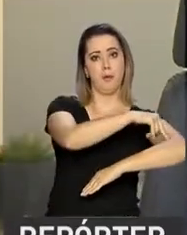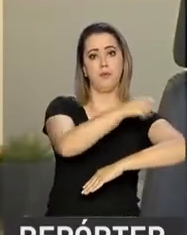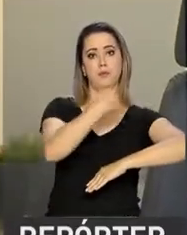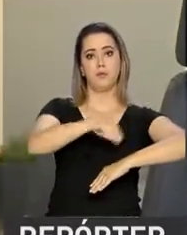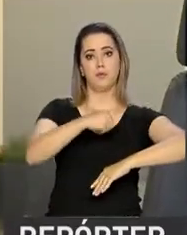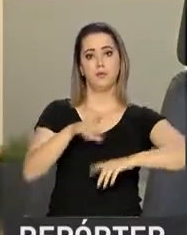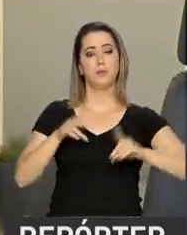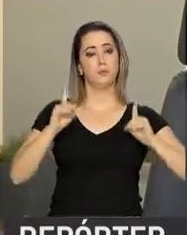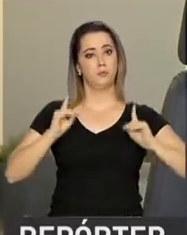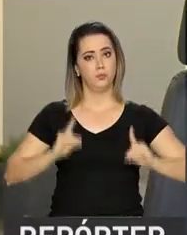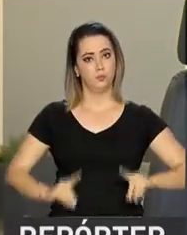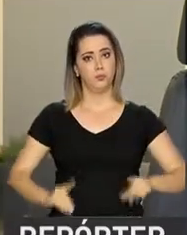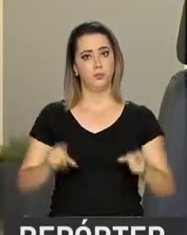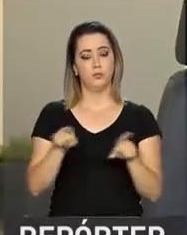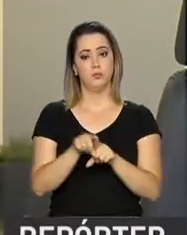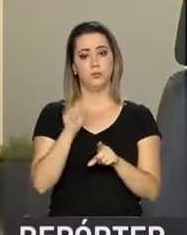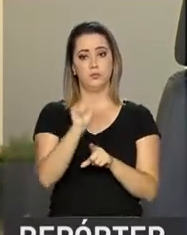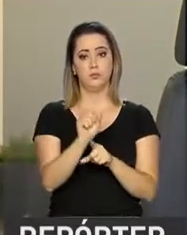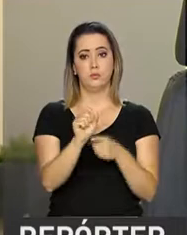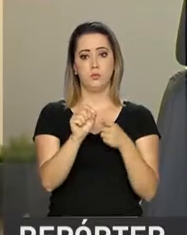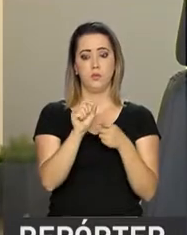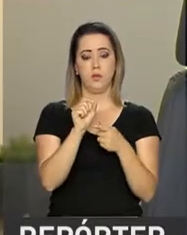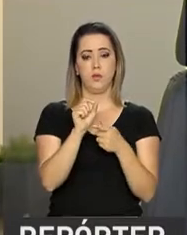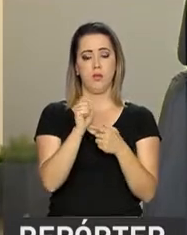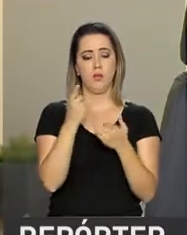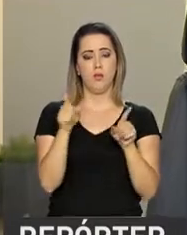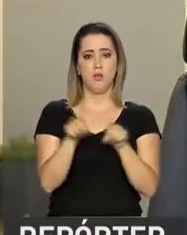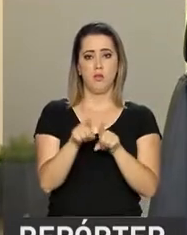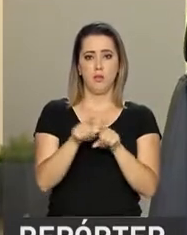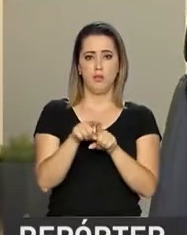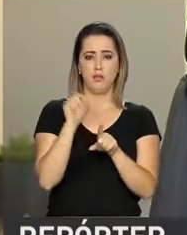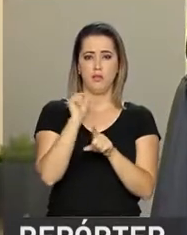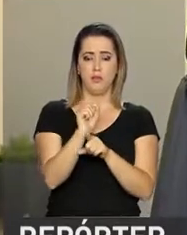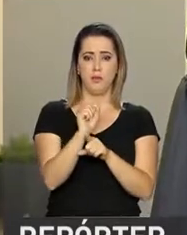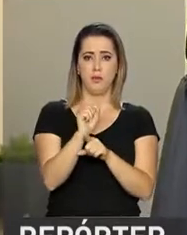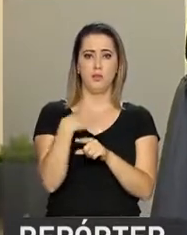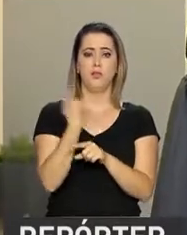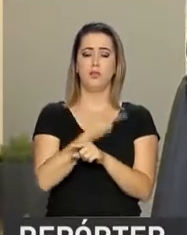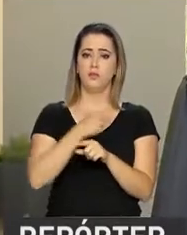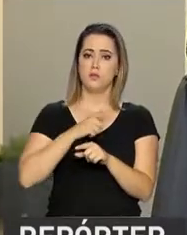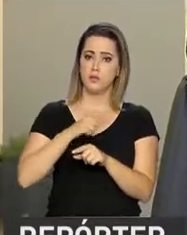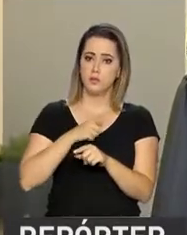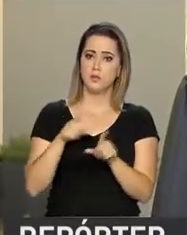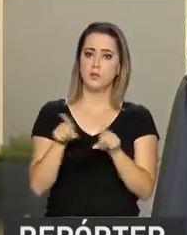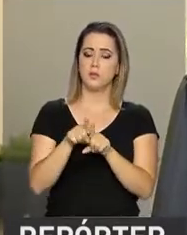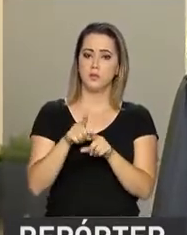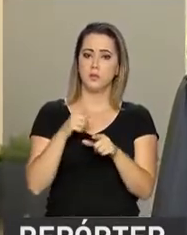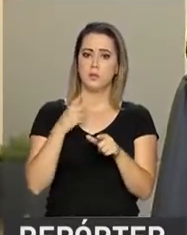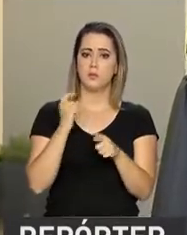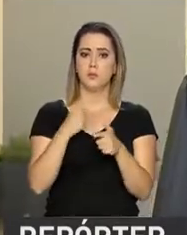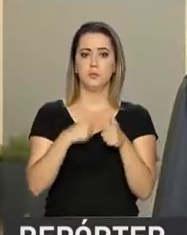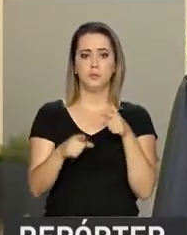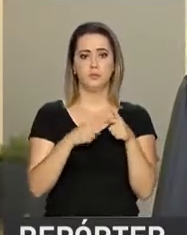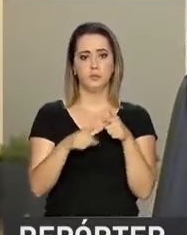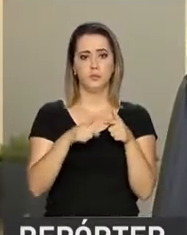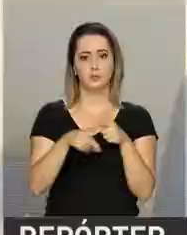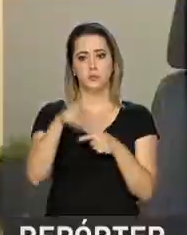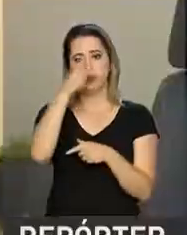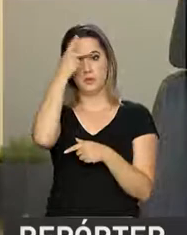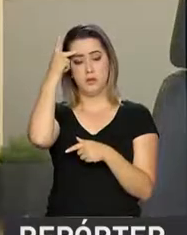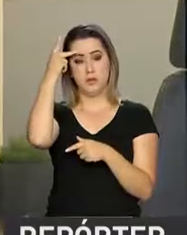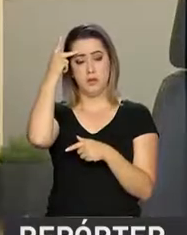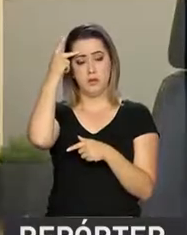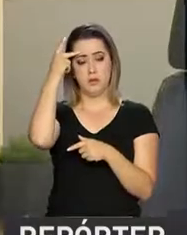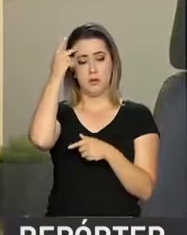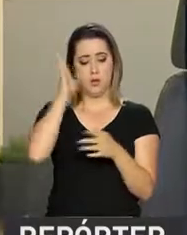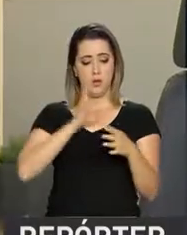necessidades especiais. Então, além disso, nós temos também a questão do transporte dos órgãos